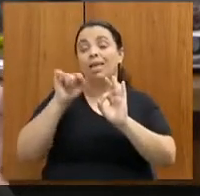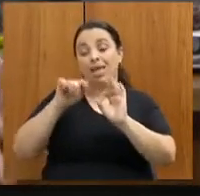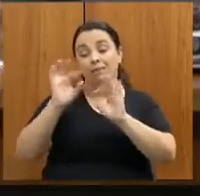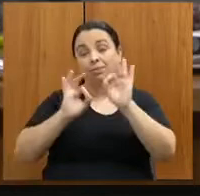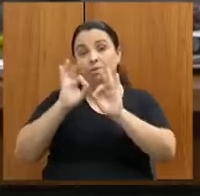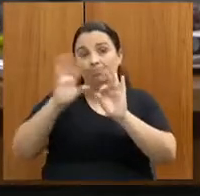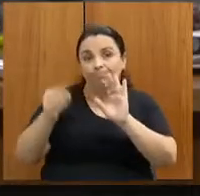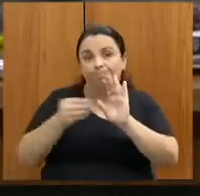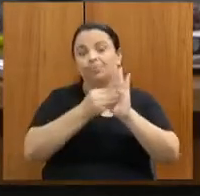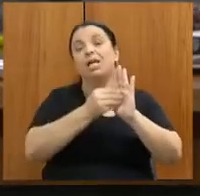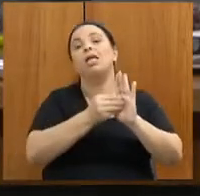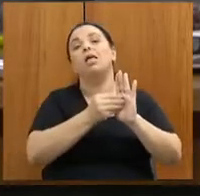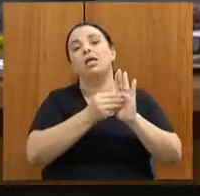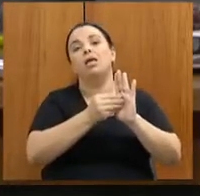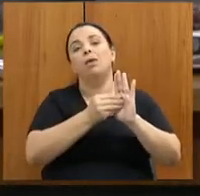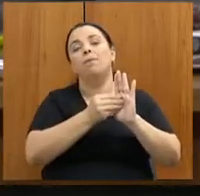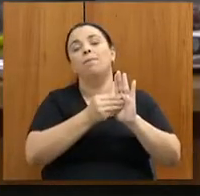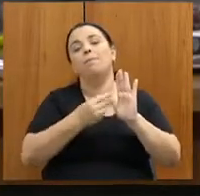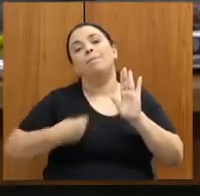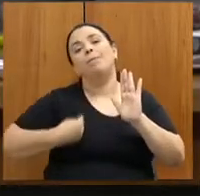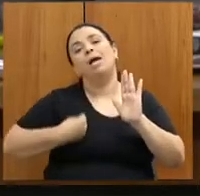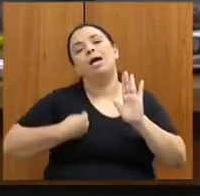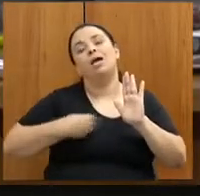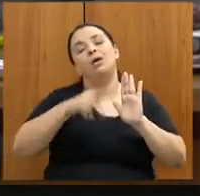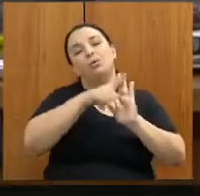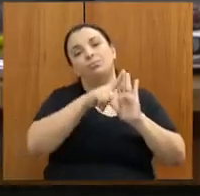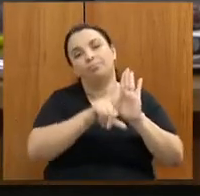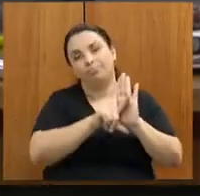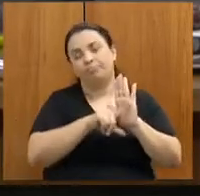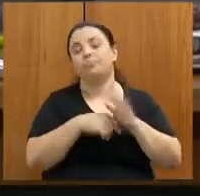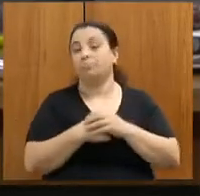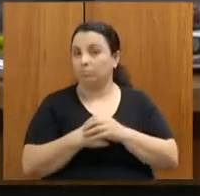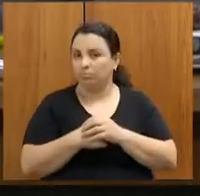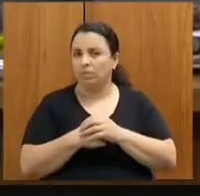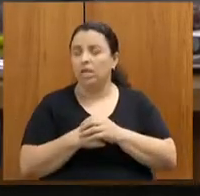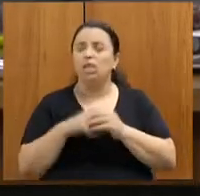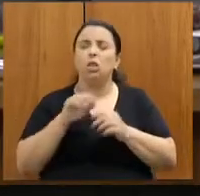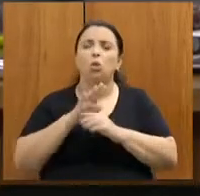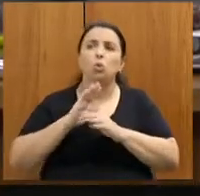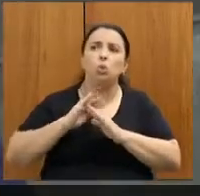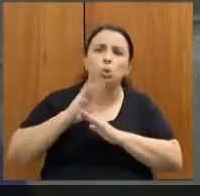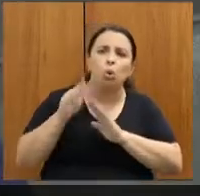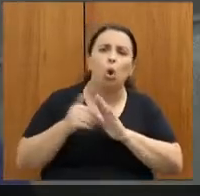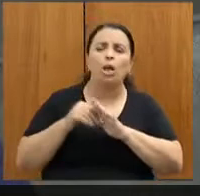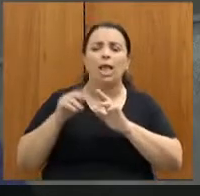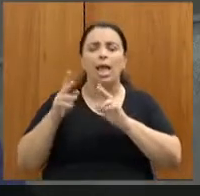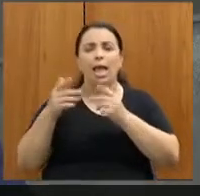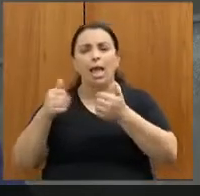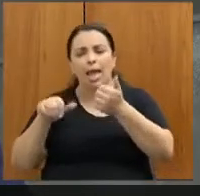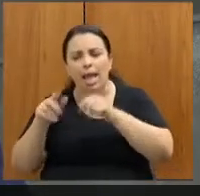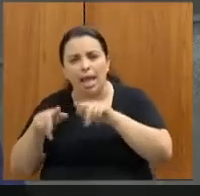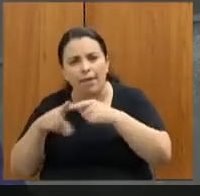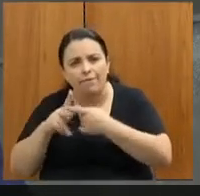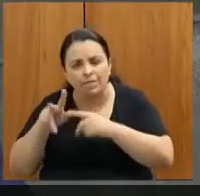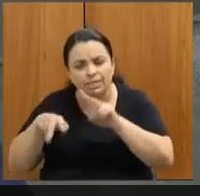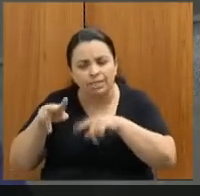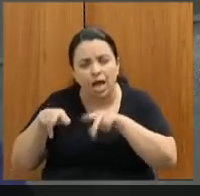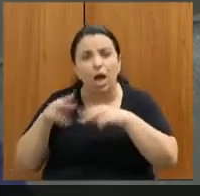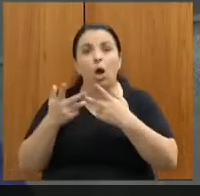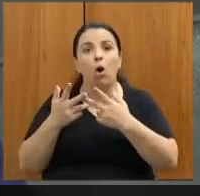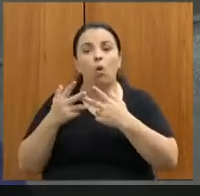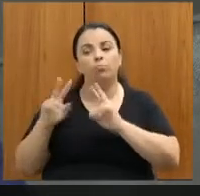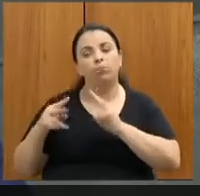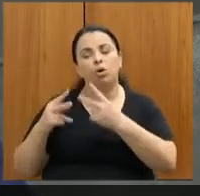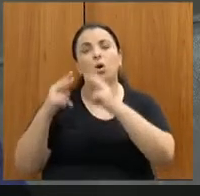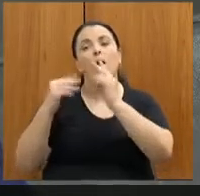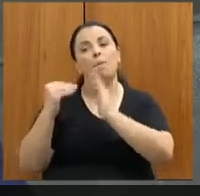né então qualquer promoção revisão é progressão isso sim pode ser colocado dentro